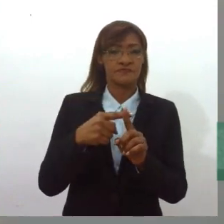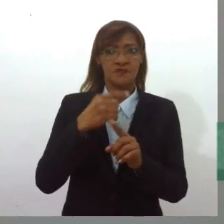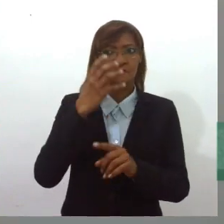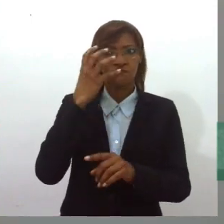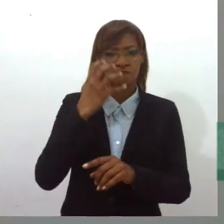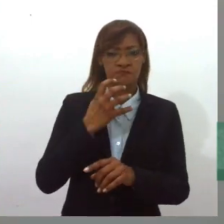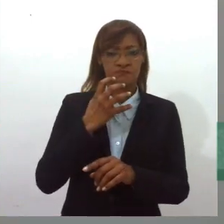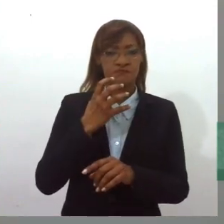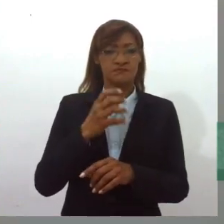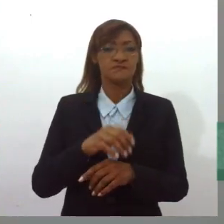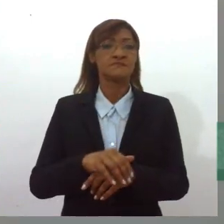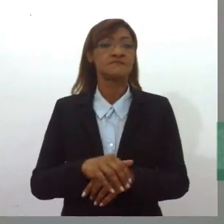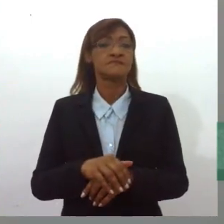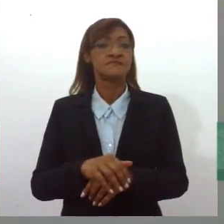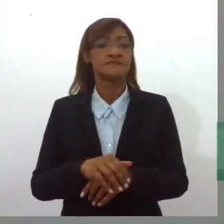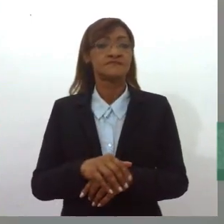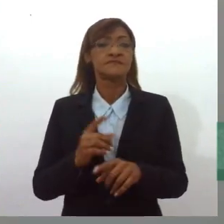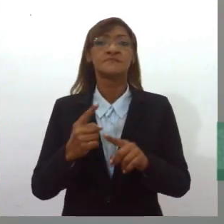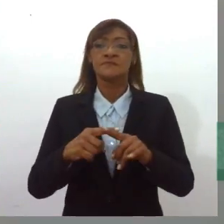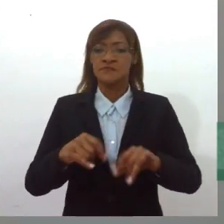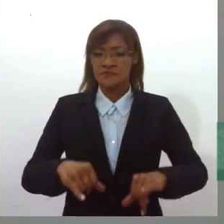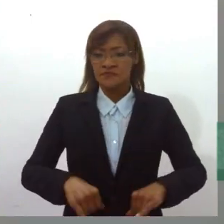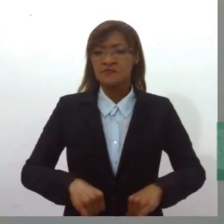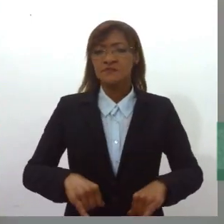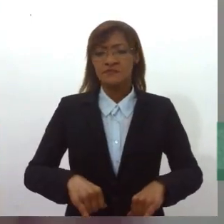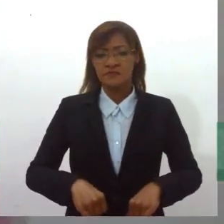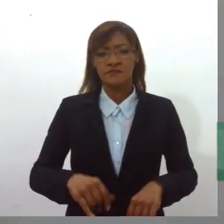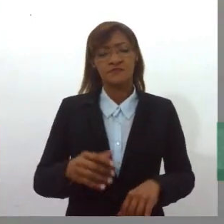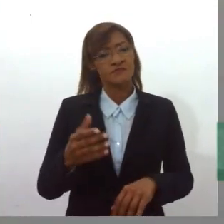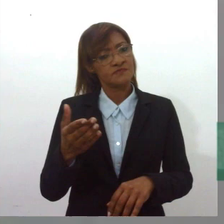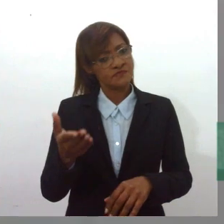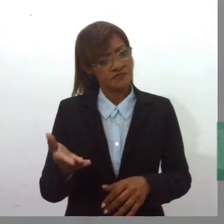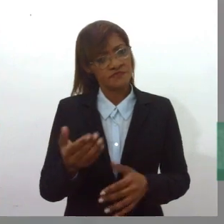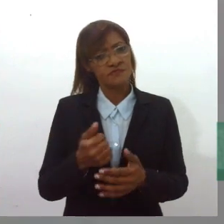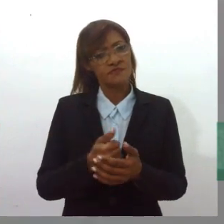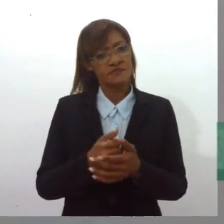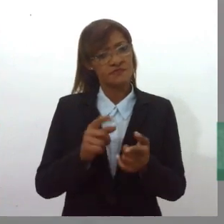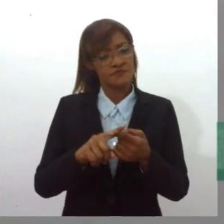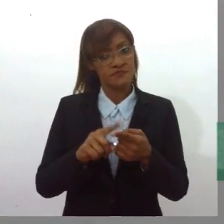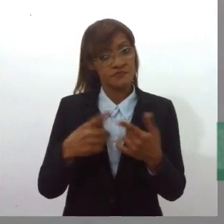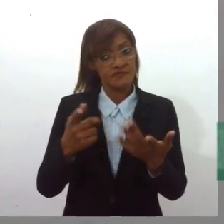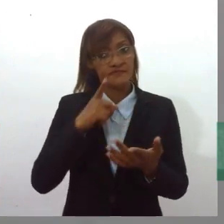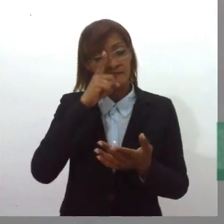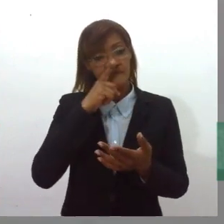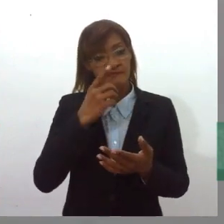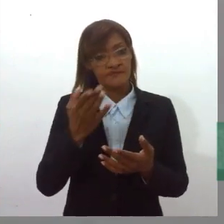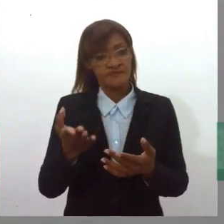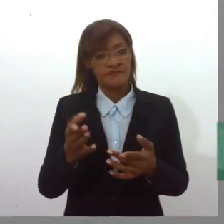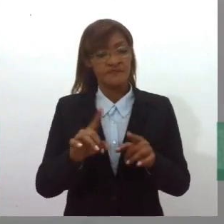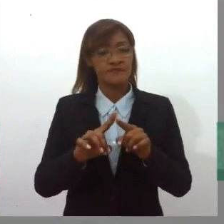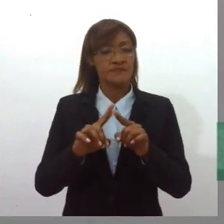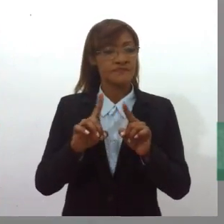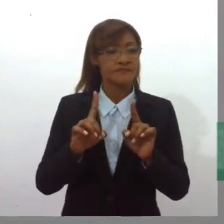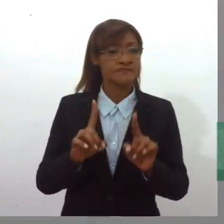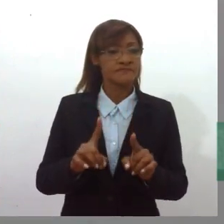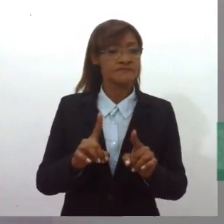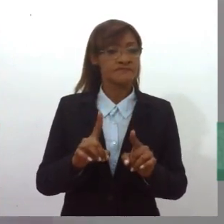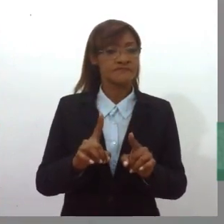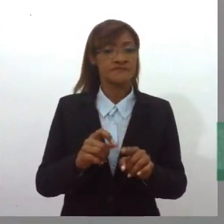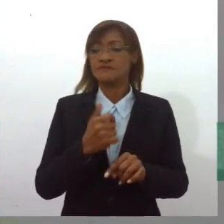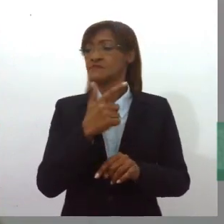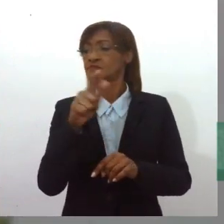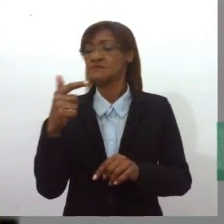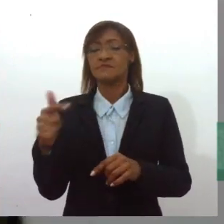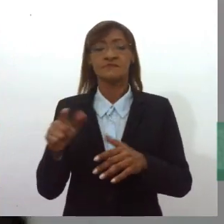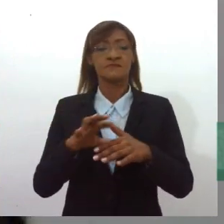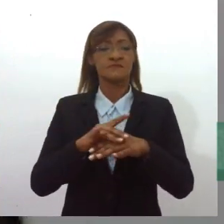eutanasiado até por conta do sofrimento dele né Por Conta do risco que envolve agora nós temos outras doenças que aí a gente